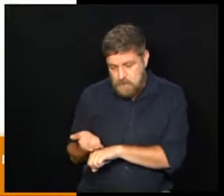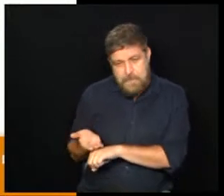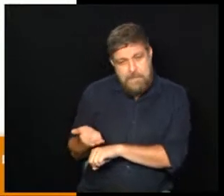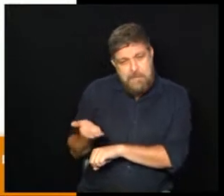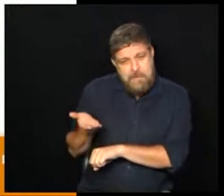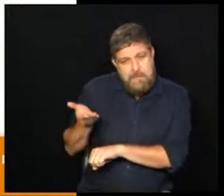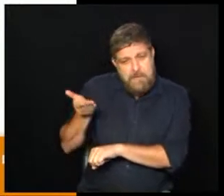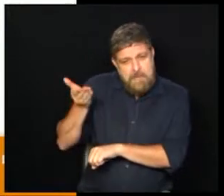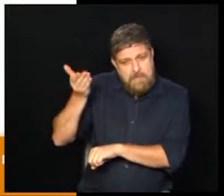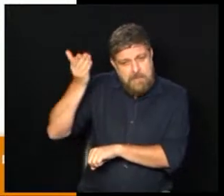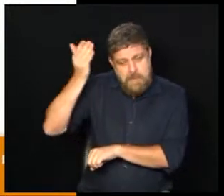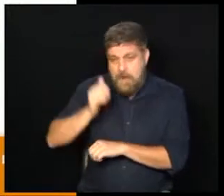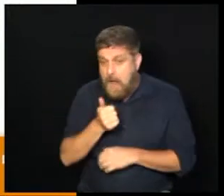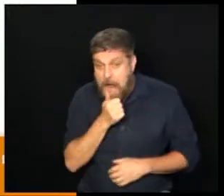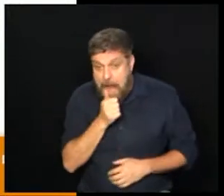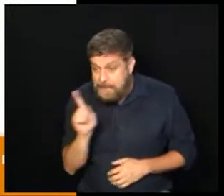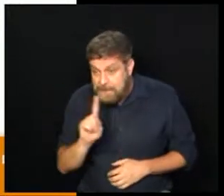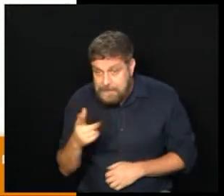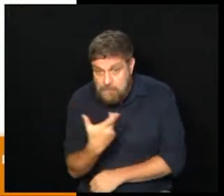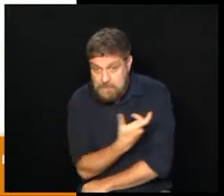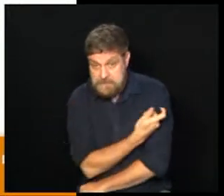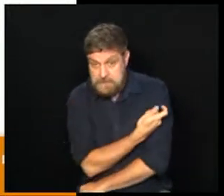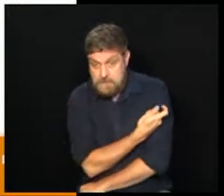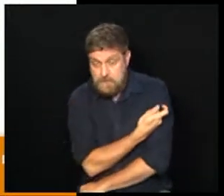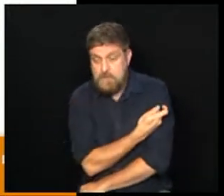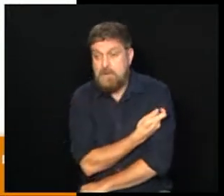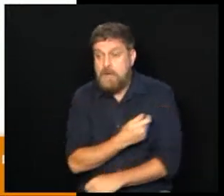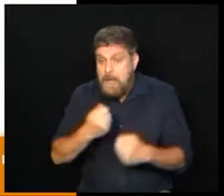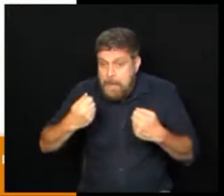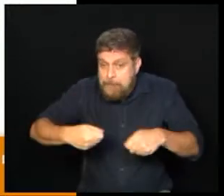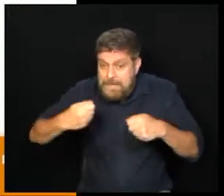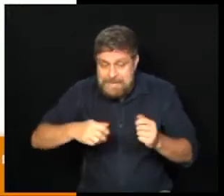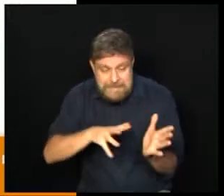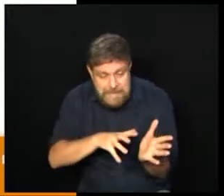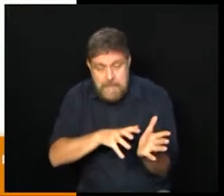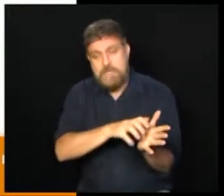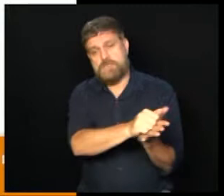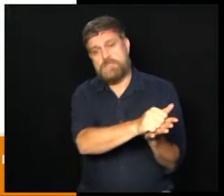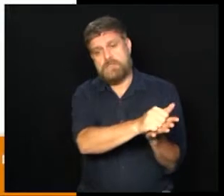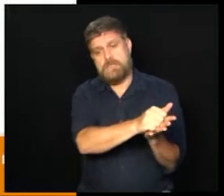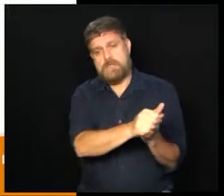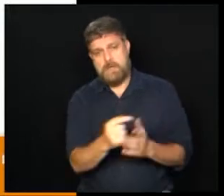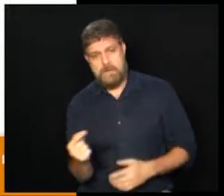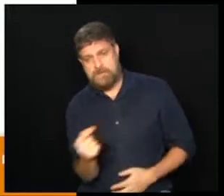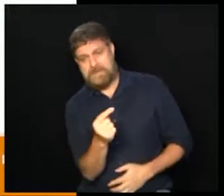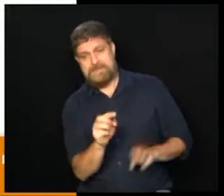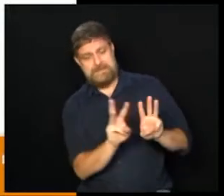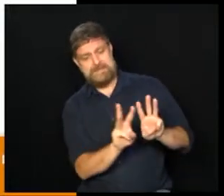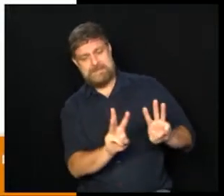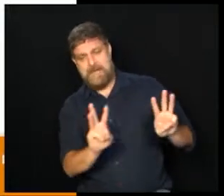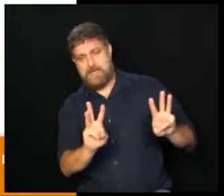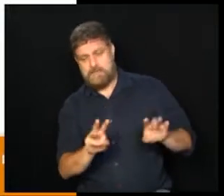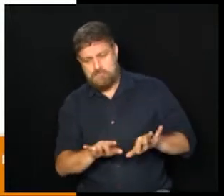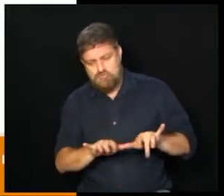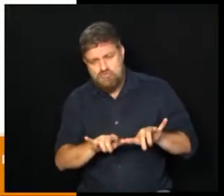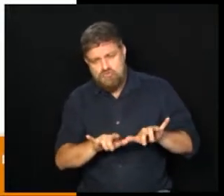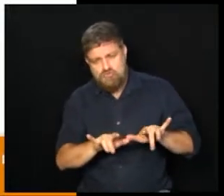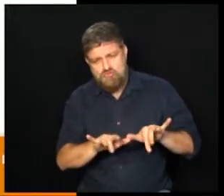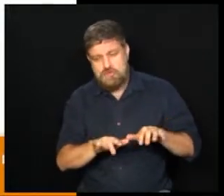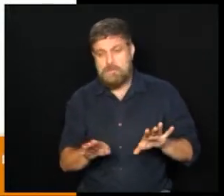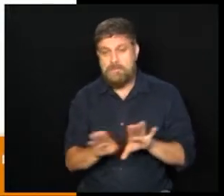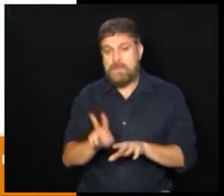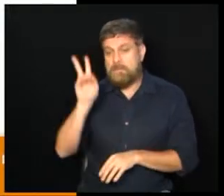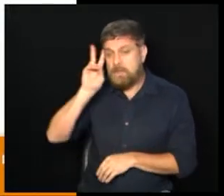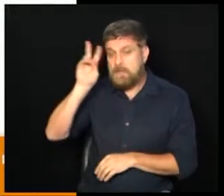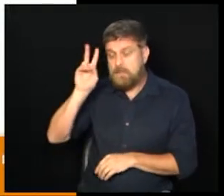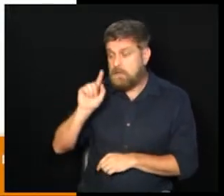25, 30 e ainda não foi imunizado, faça o seu agendamento através do site. E lembrando também, olha,